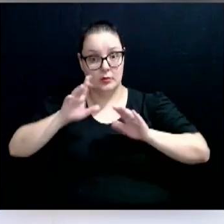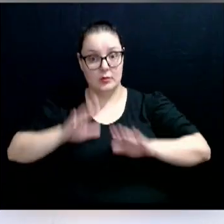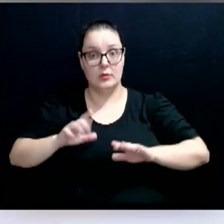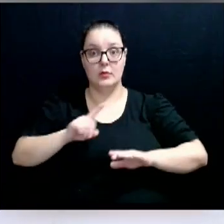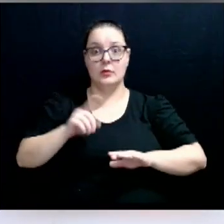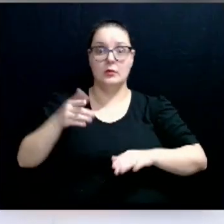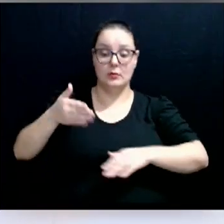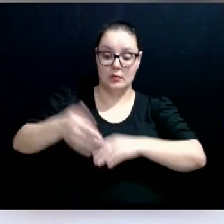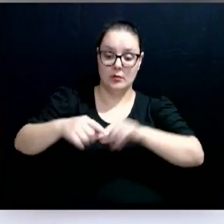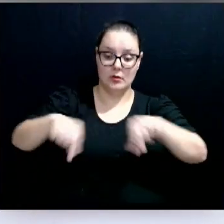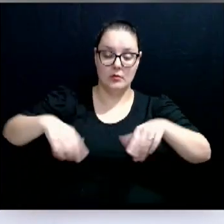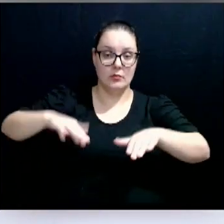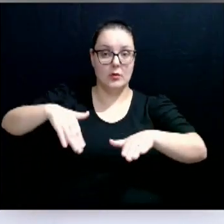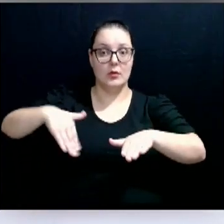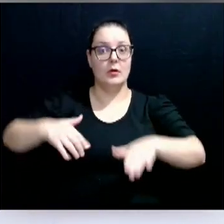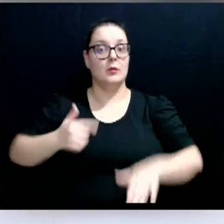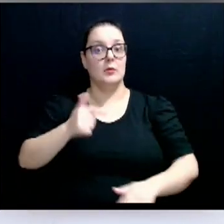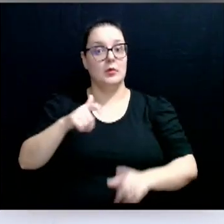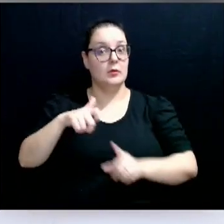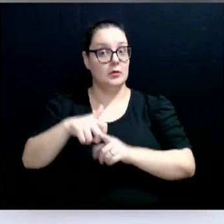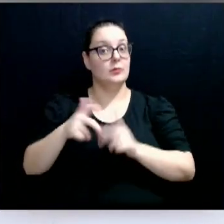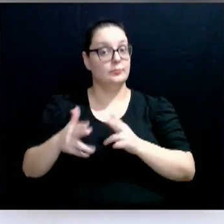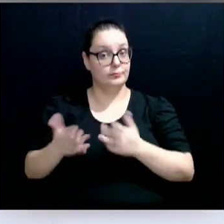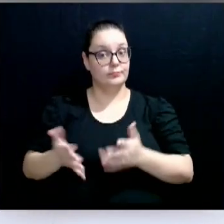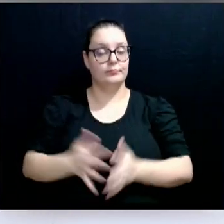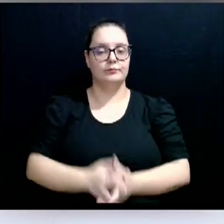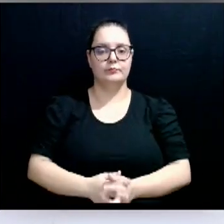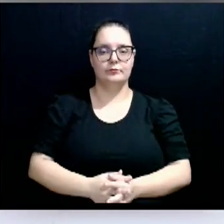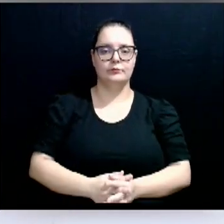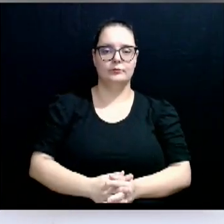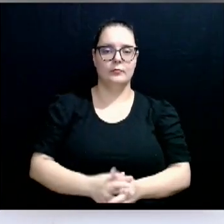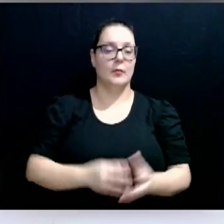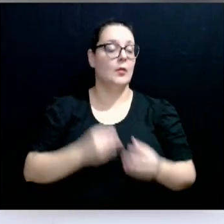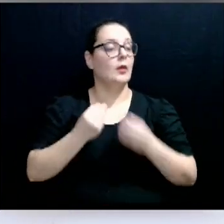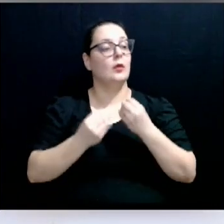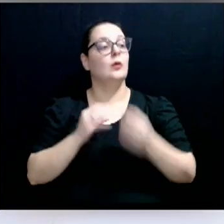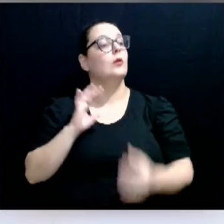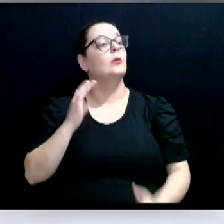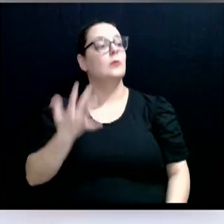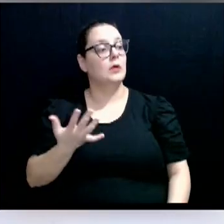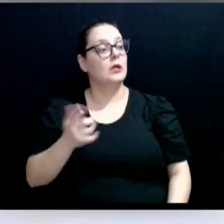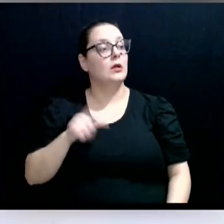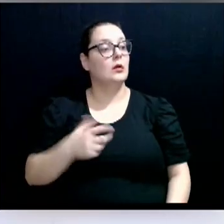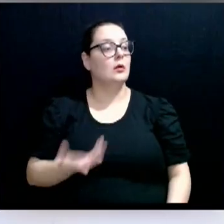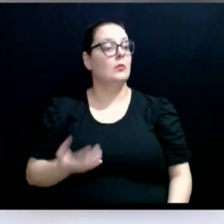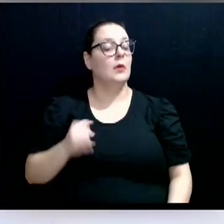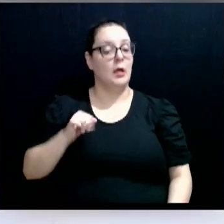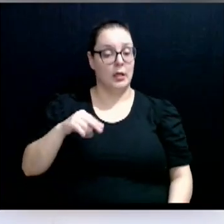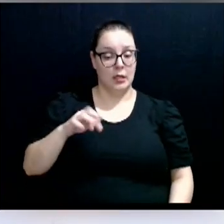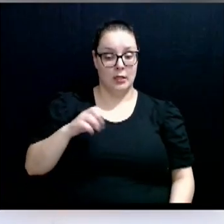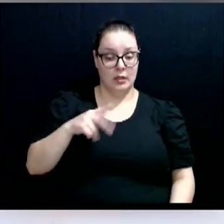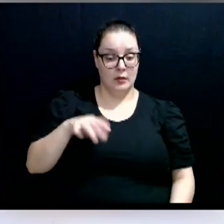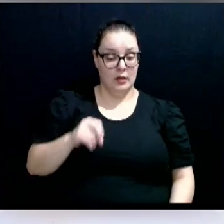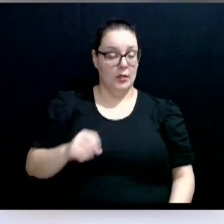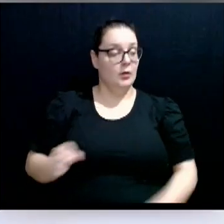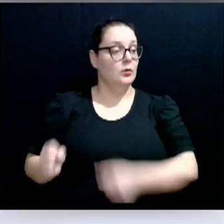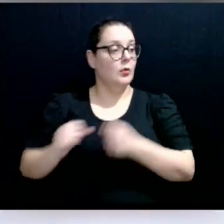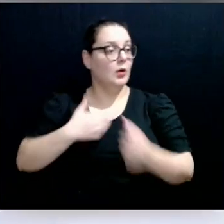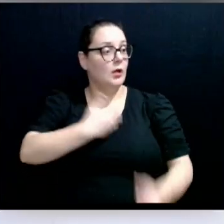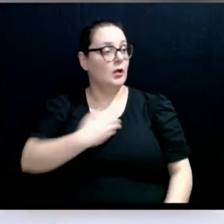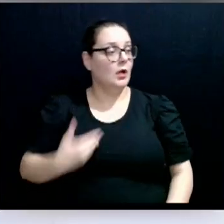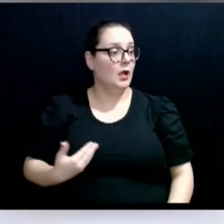ter perigo de mais acidentes como esse. Como funciona, vereadora? É uma intervenção do poder público em iniciativas